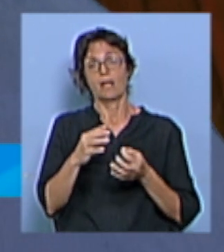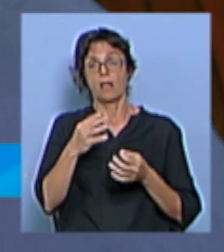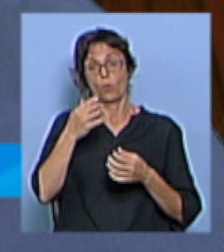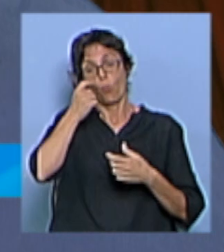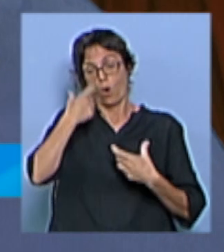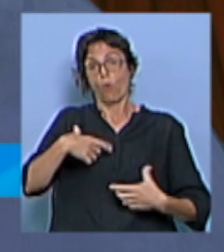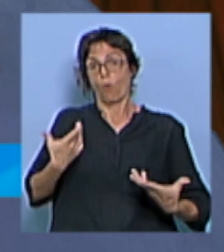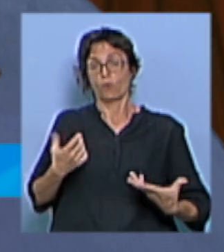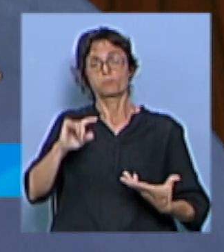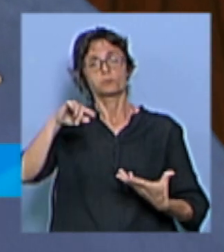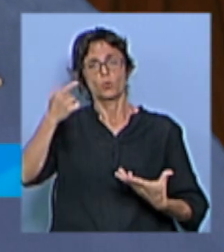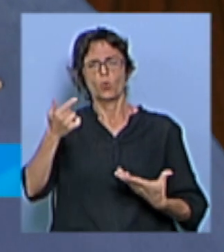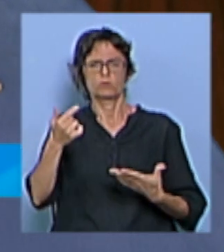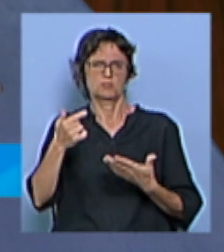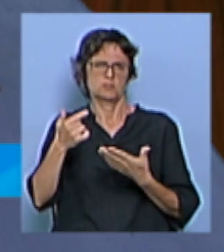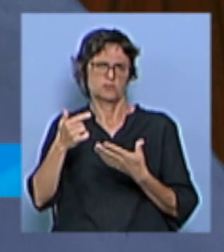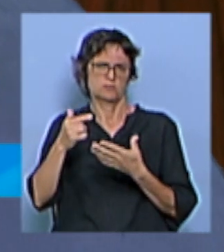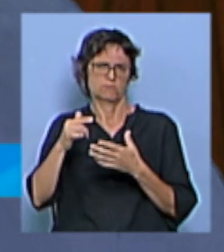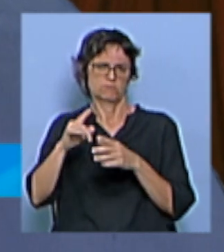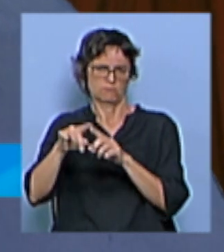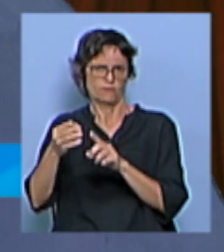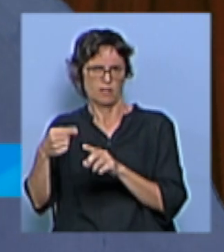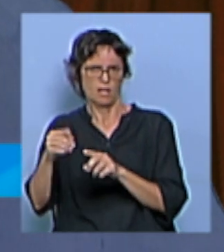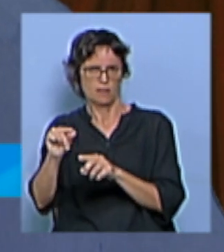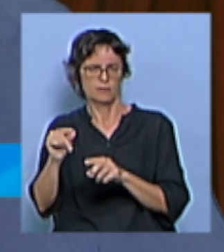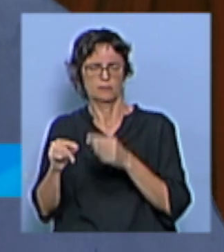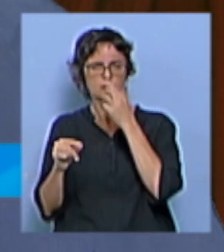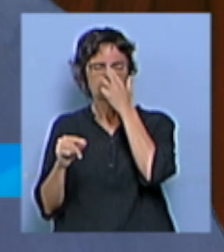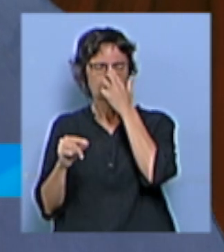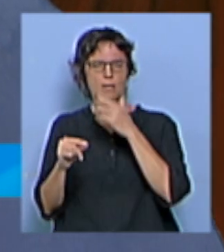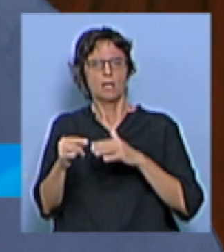do que as primárias e geralmente a nossa vida